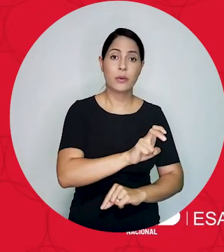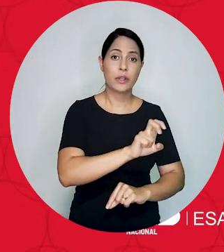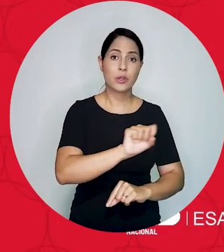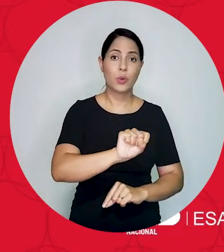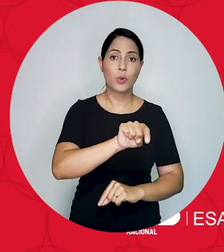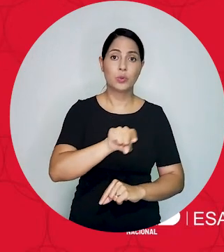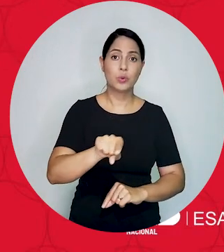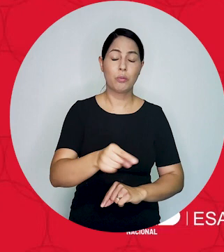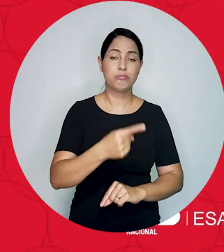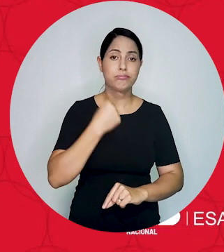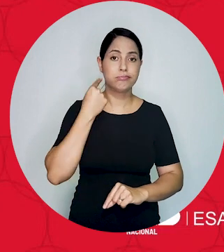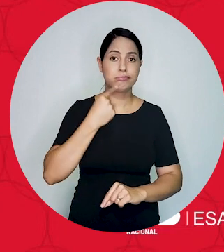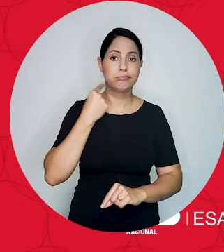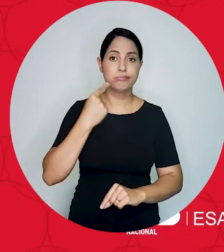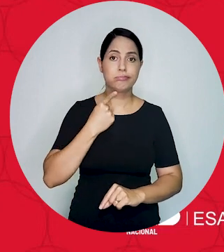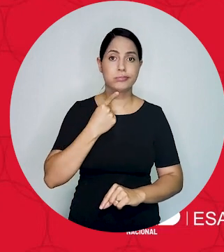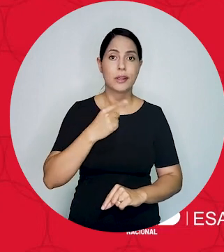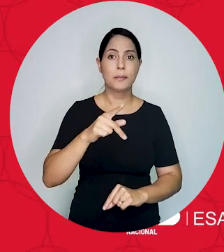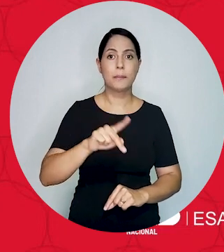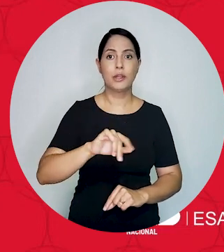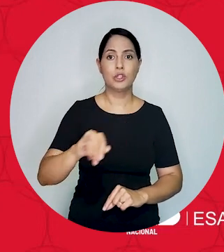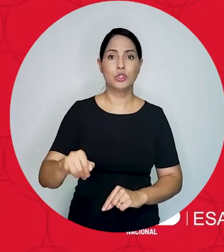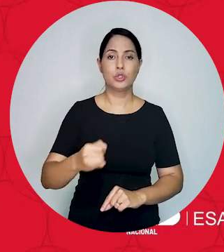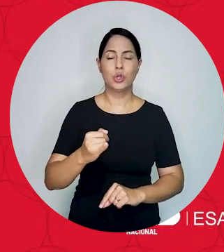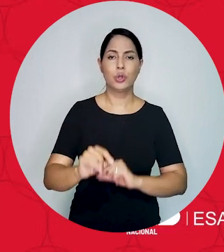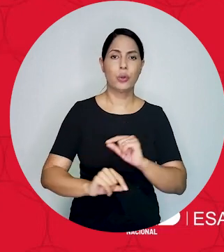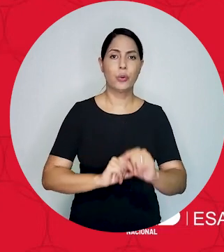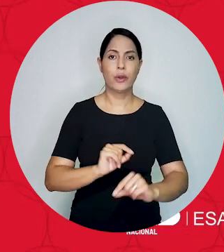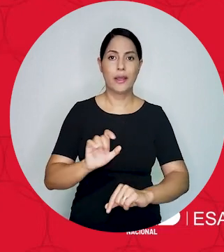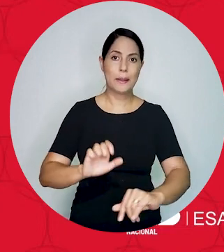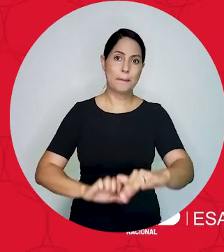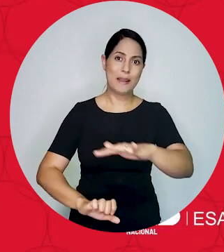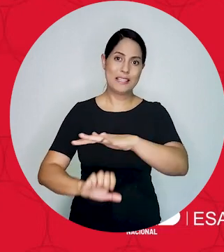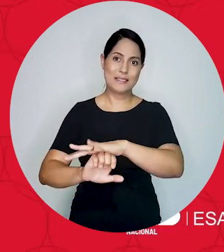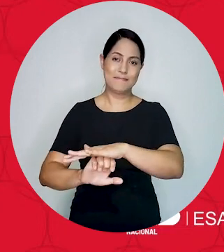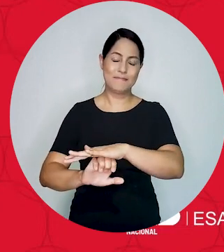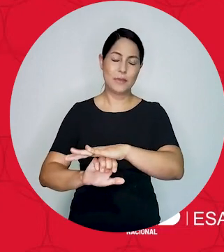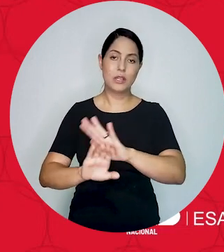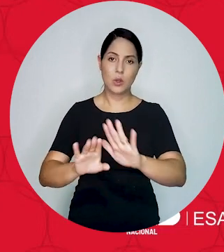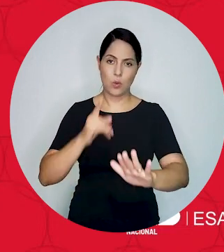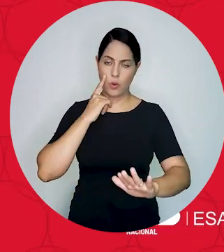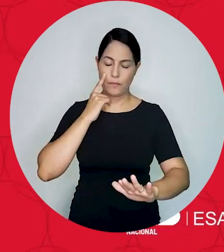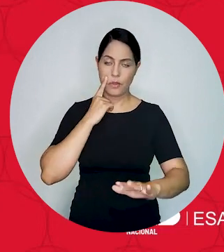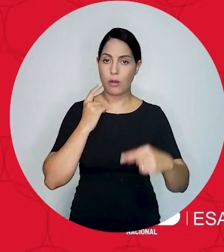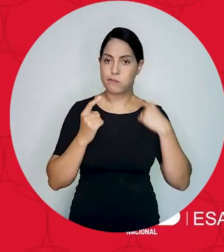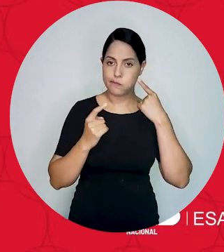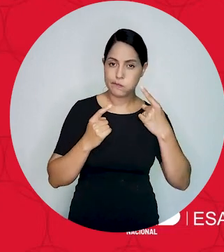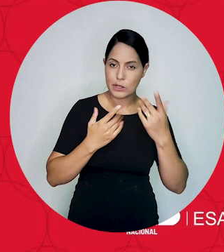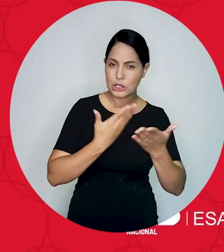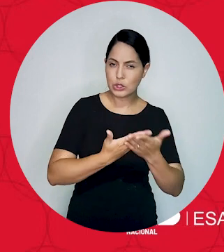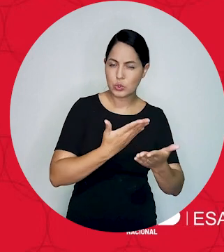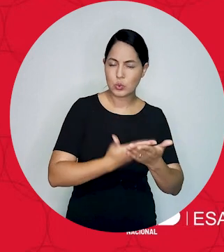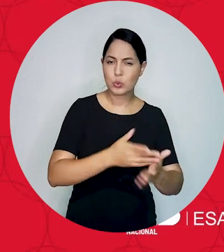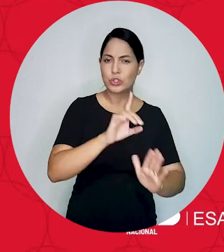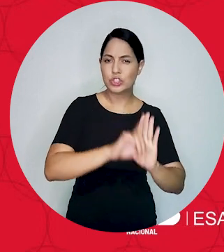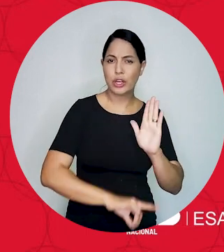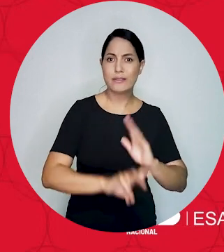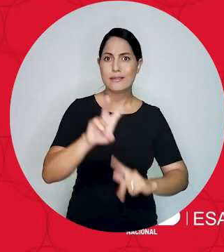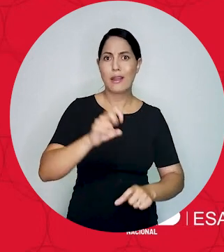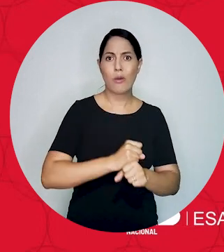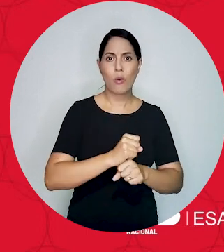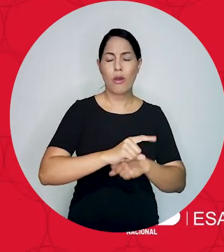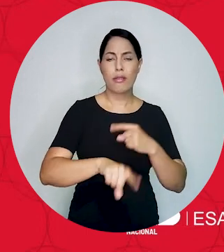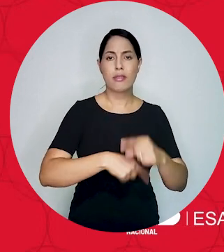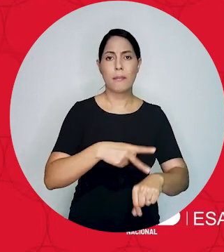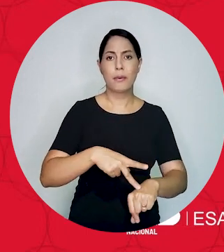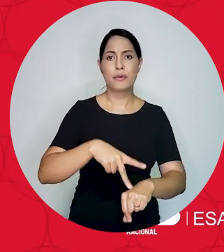gente descobriu que apenas 58 mil advogados possuem, por exemplo, o PJ. Né? O advogado ele